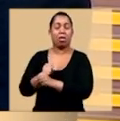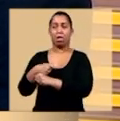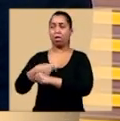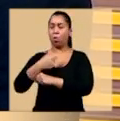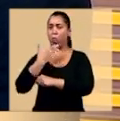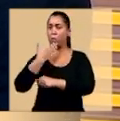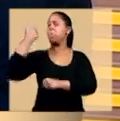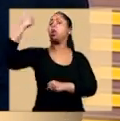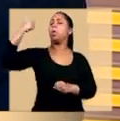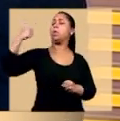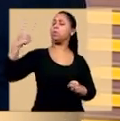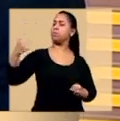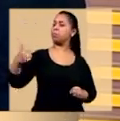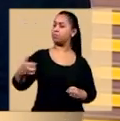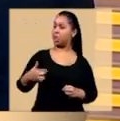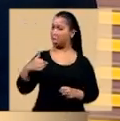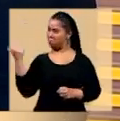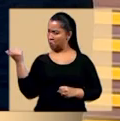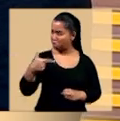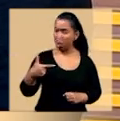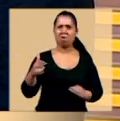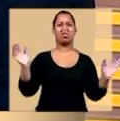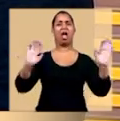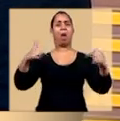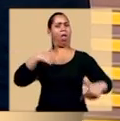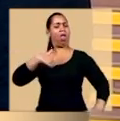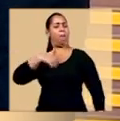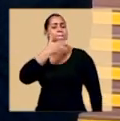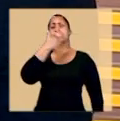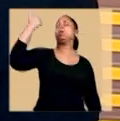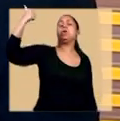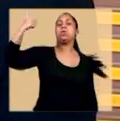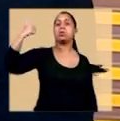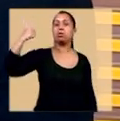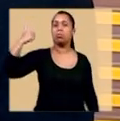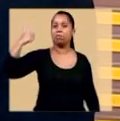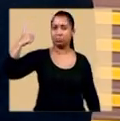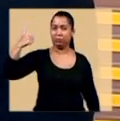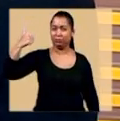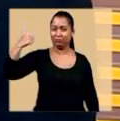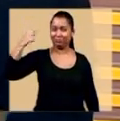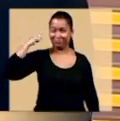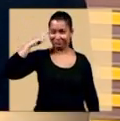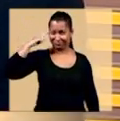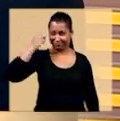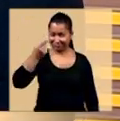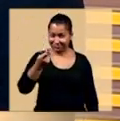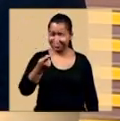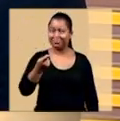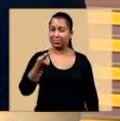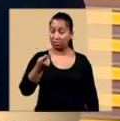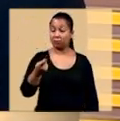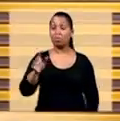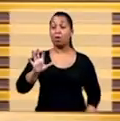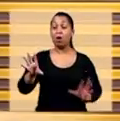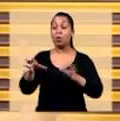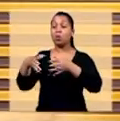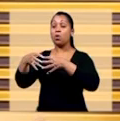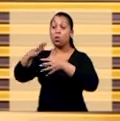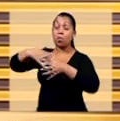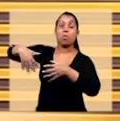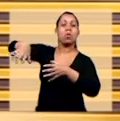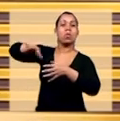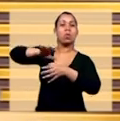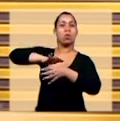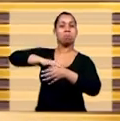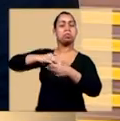pode ser mais que eu, porque eu sou mais que todo mundo. É o narcisismo. Eu sou mais que todo mundo aqui. Tipo, é uma pessoa que é assim, entendeu? Não há uma visão de